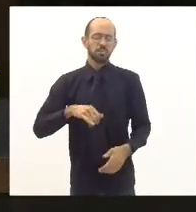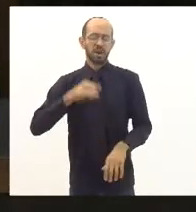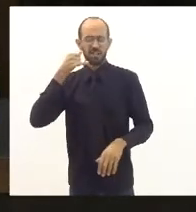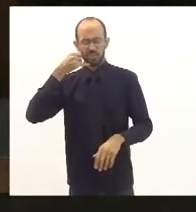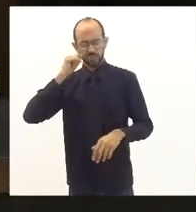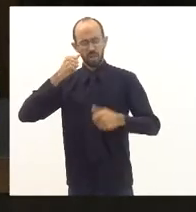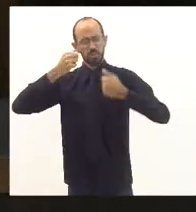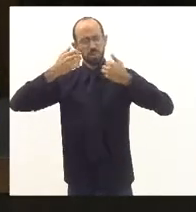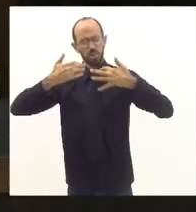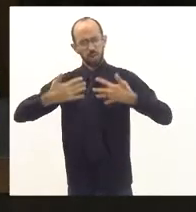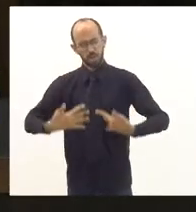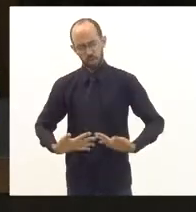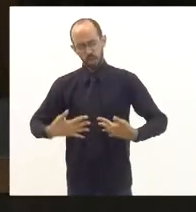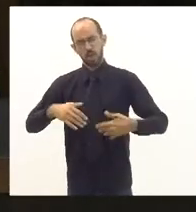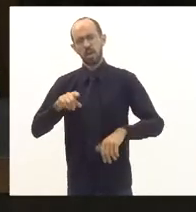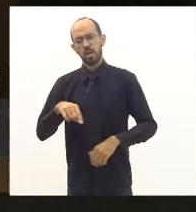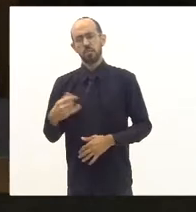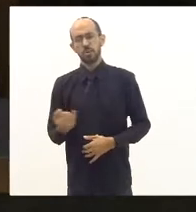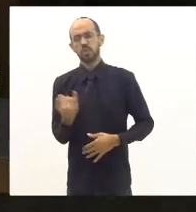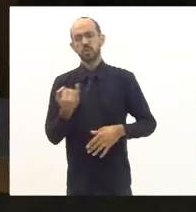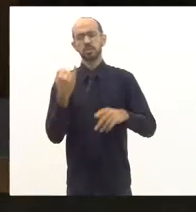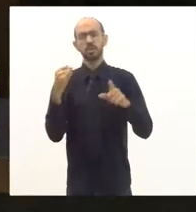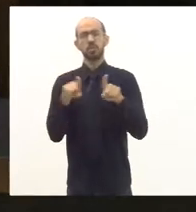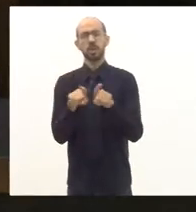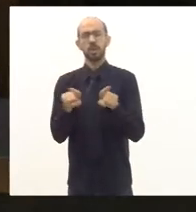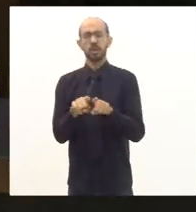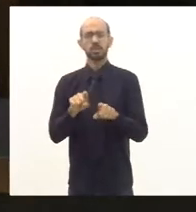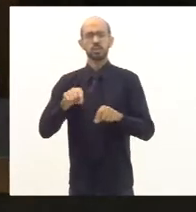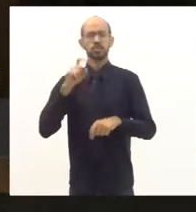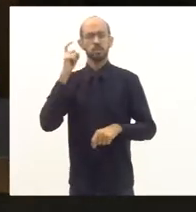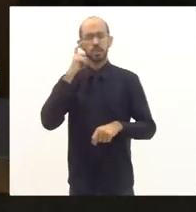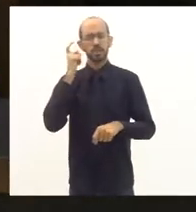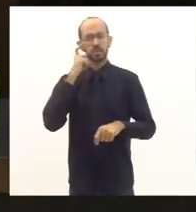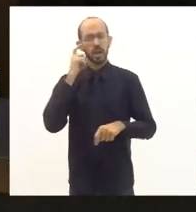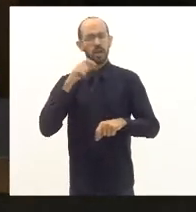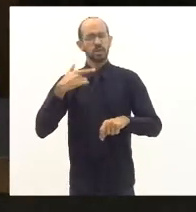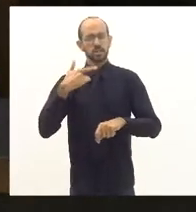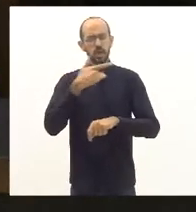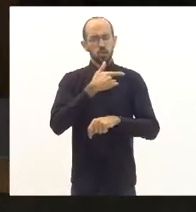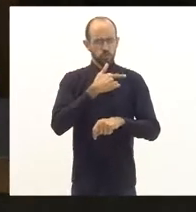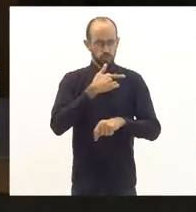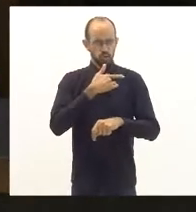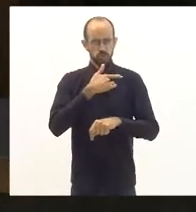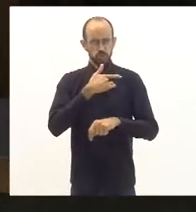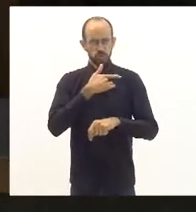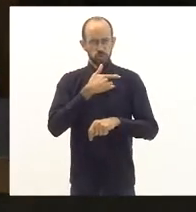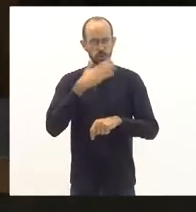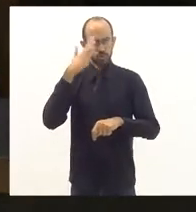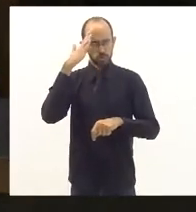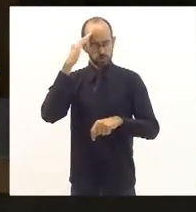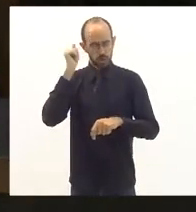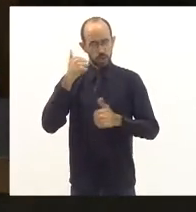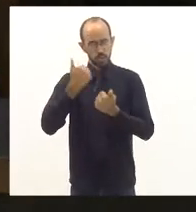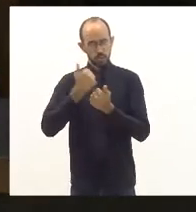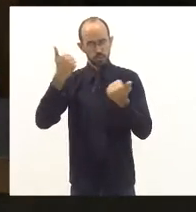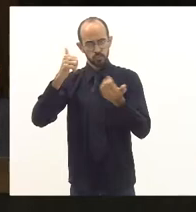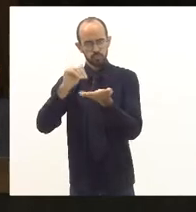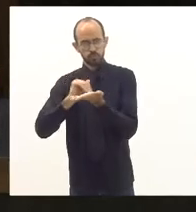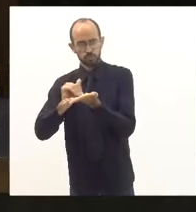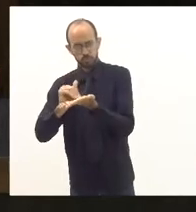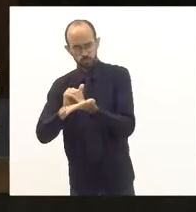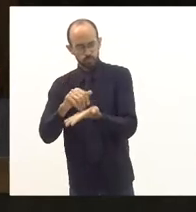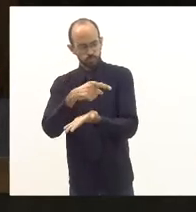muito mais, né, é importante que a gente pense ainda na saúde. Eu sei que a superintendente de saúde está aqui